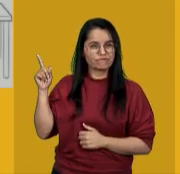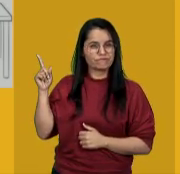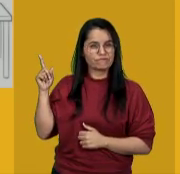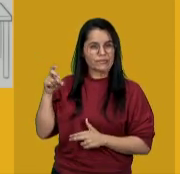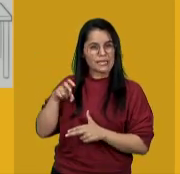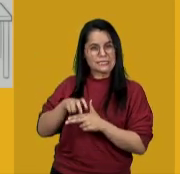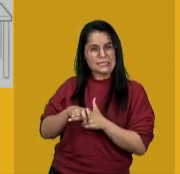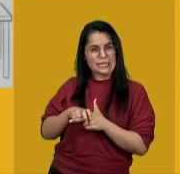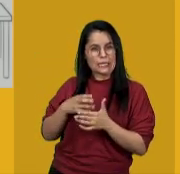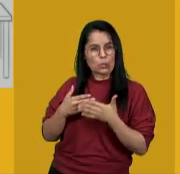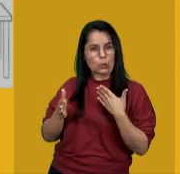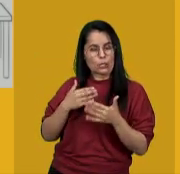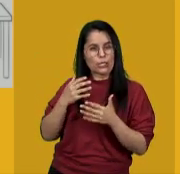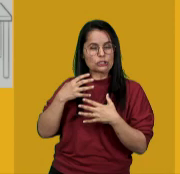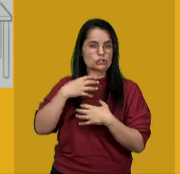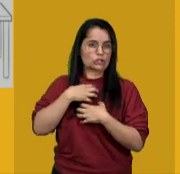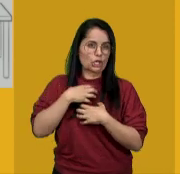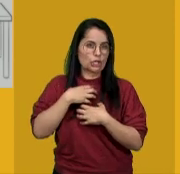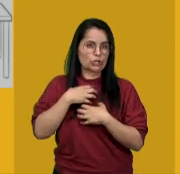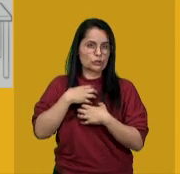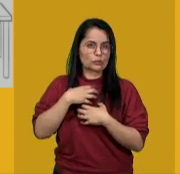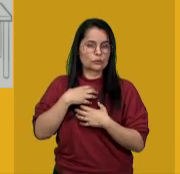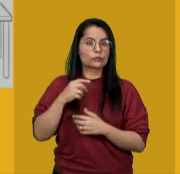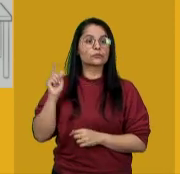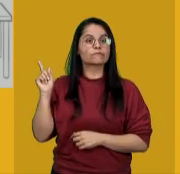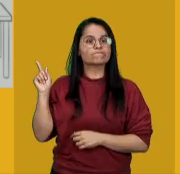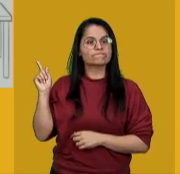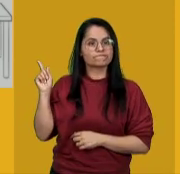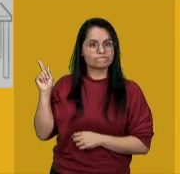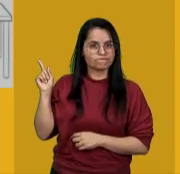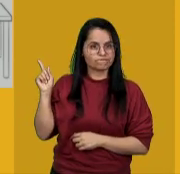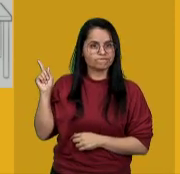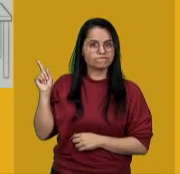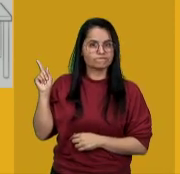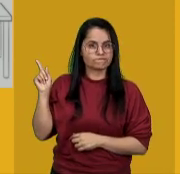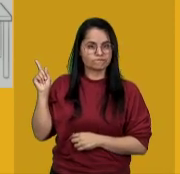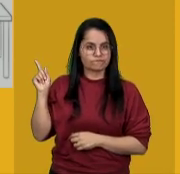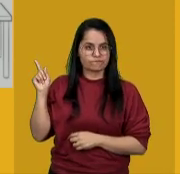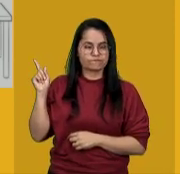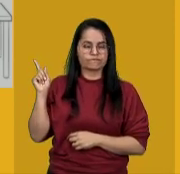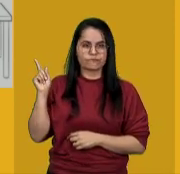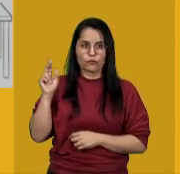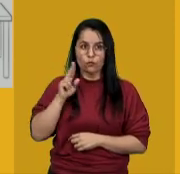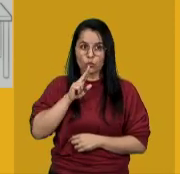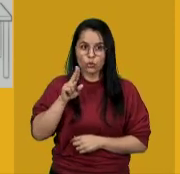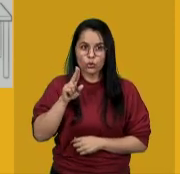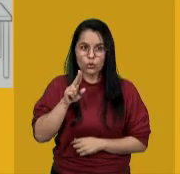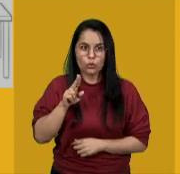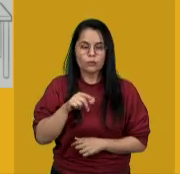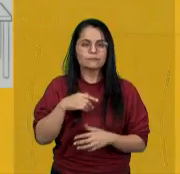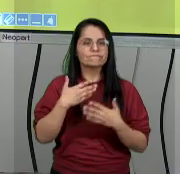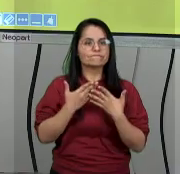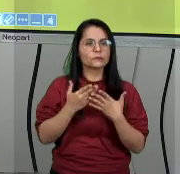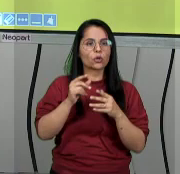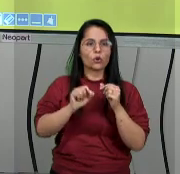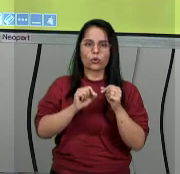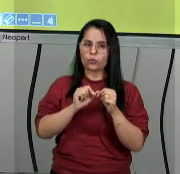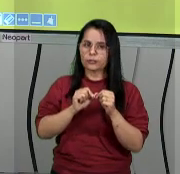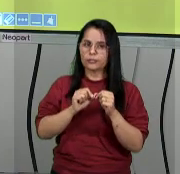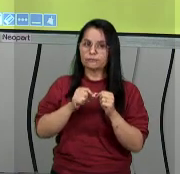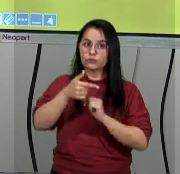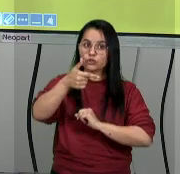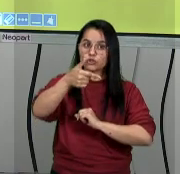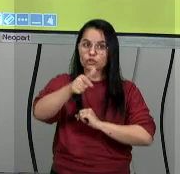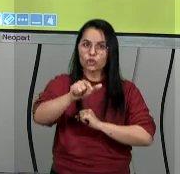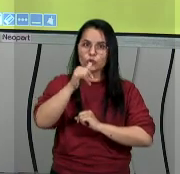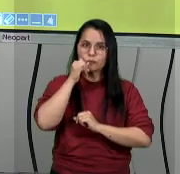a coluna faz essa curva aqui lateral, é chamado de escoliose. Então, pessoal, mais